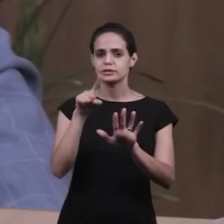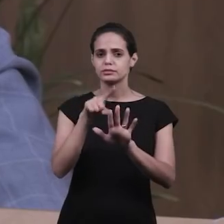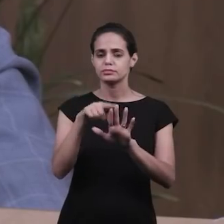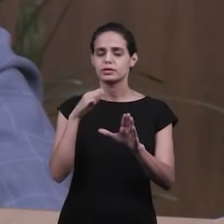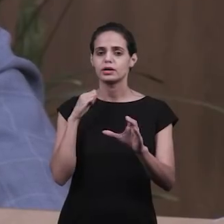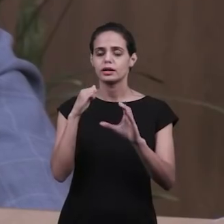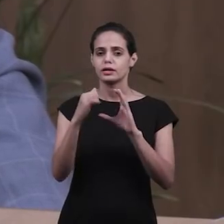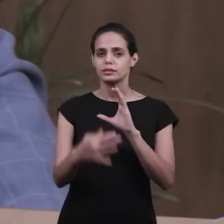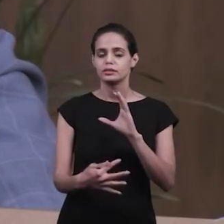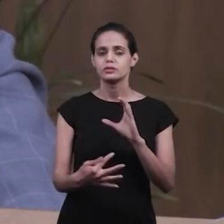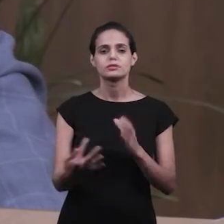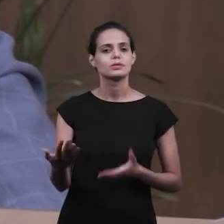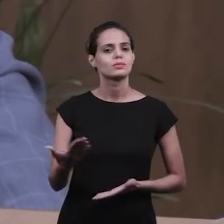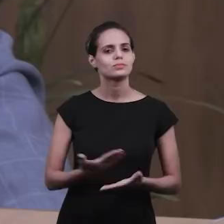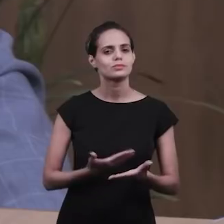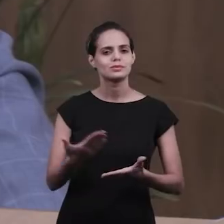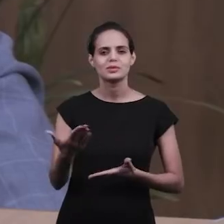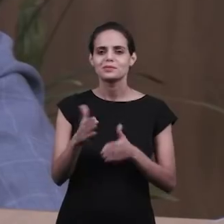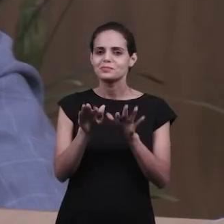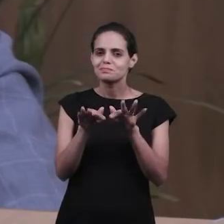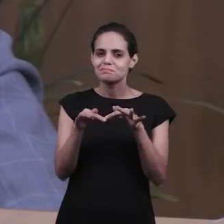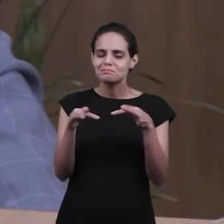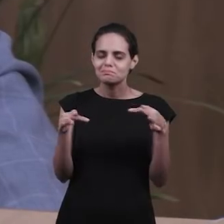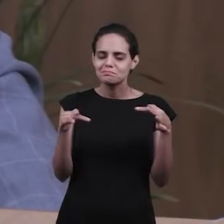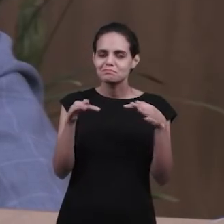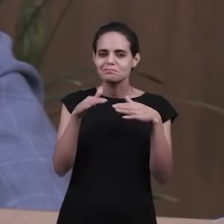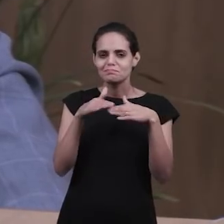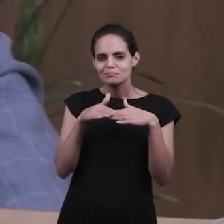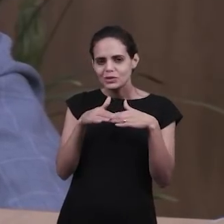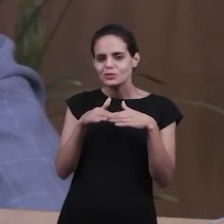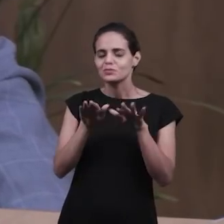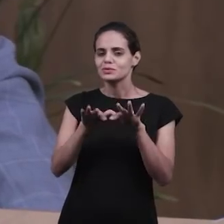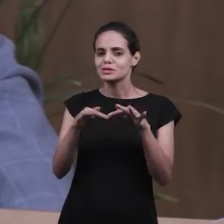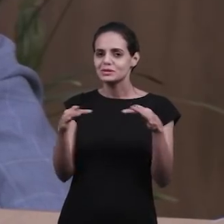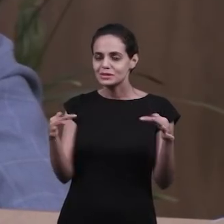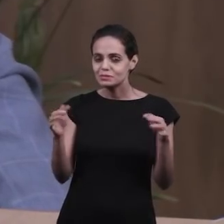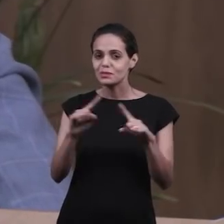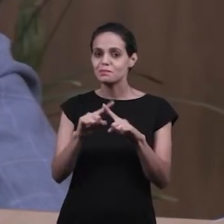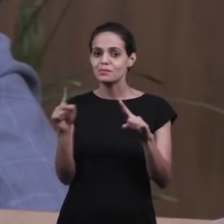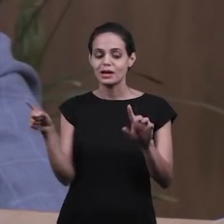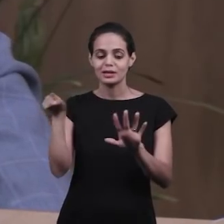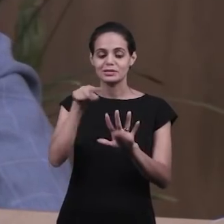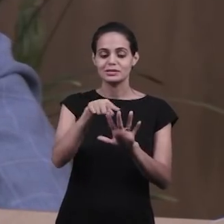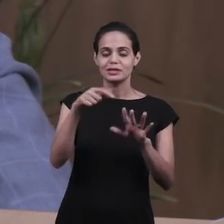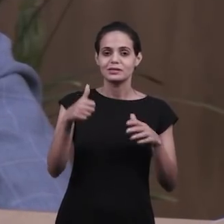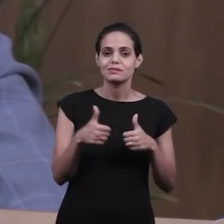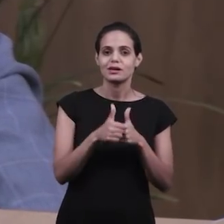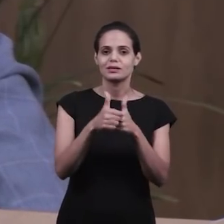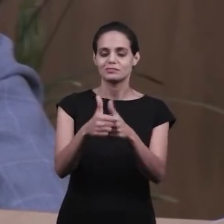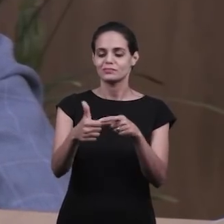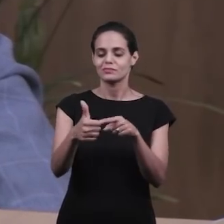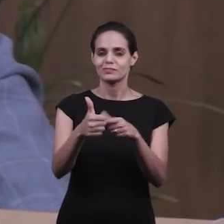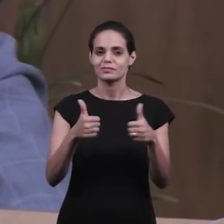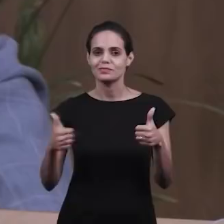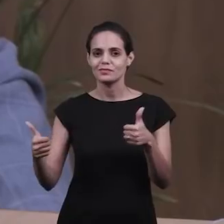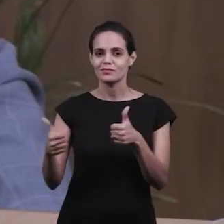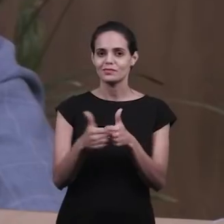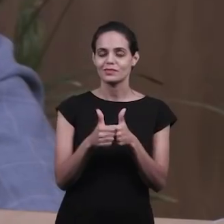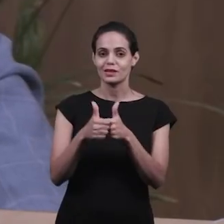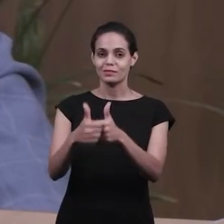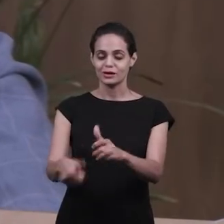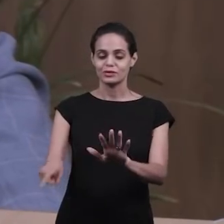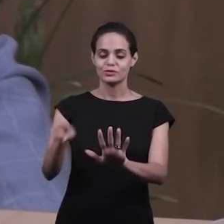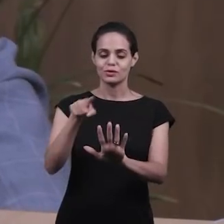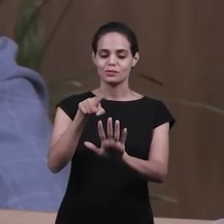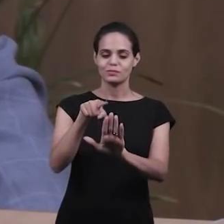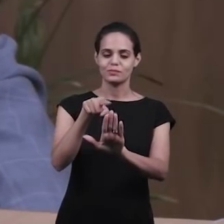servo, é até uma coisa mais simples, mais humilde, mas é aquele que vai à frente, né? É o dedo maior. Dedo maior. É